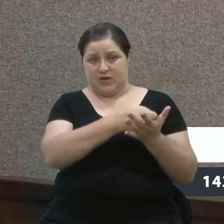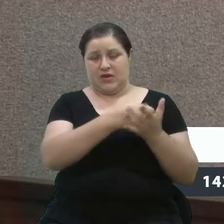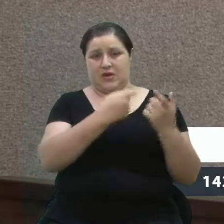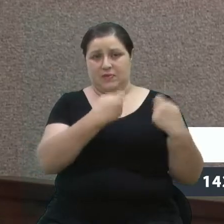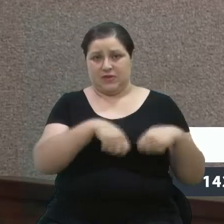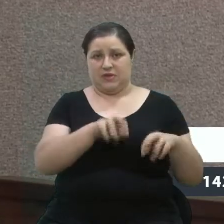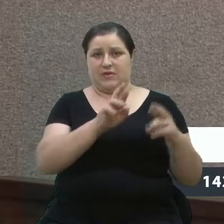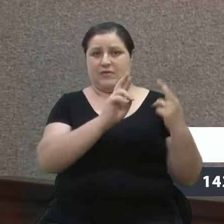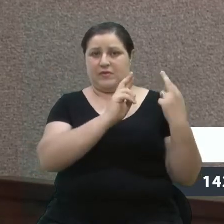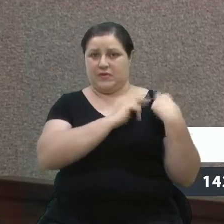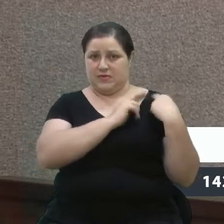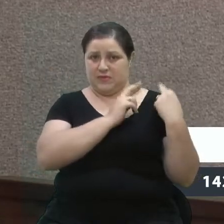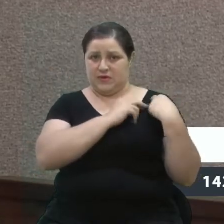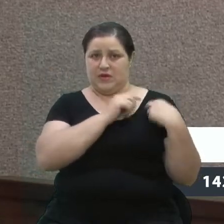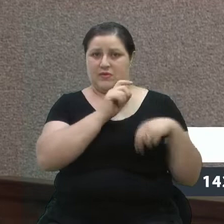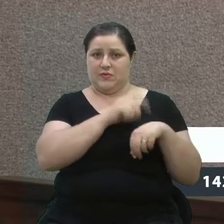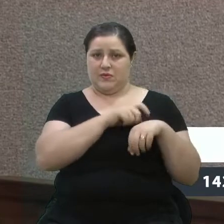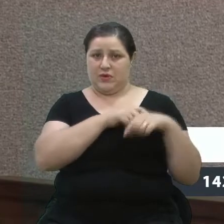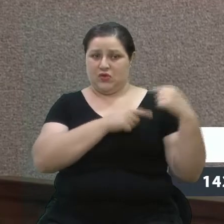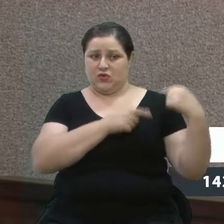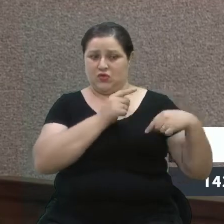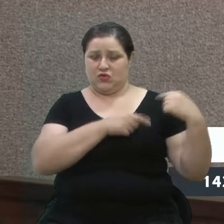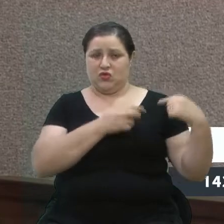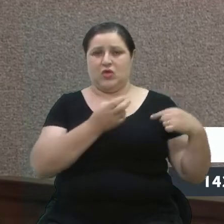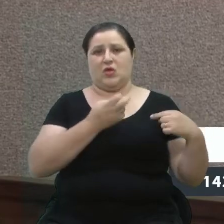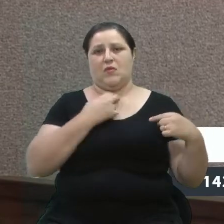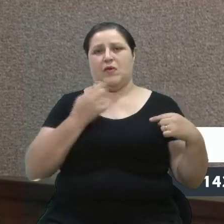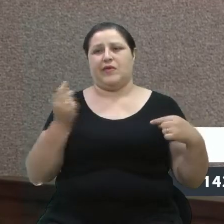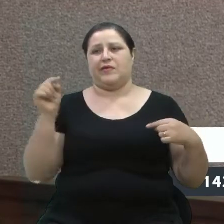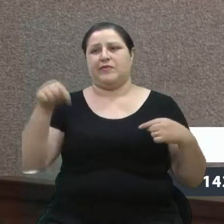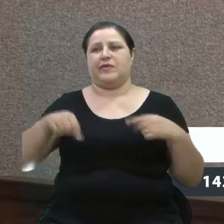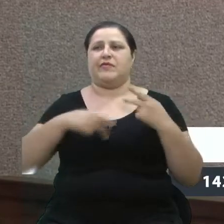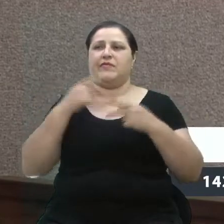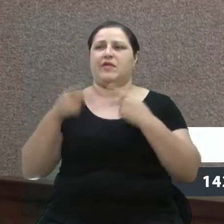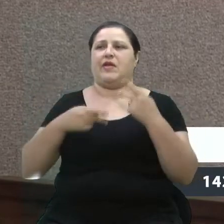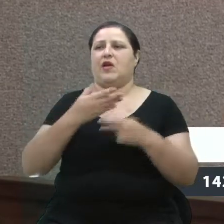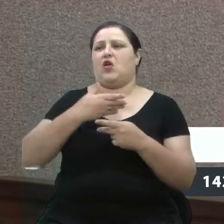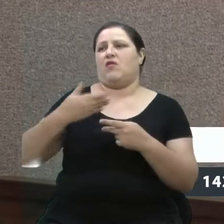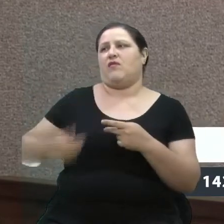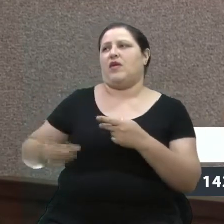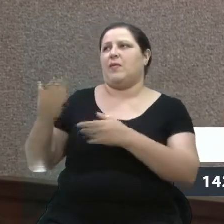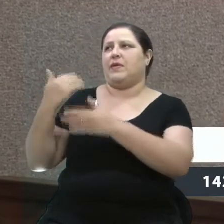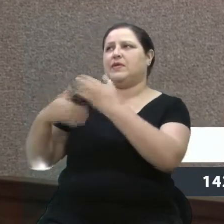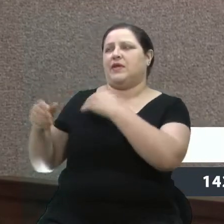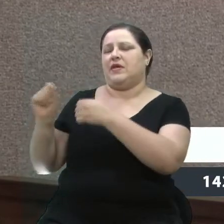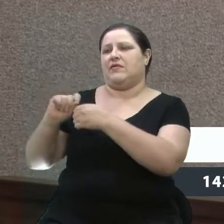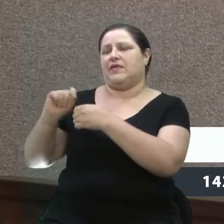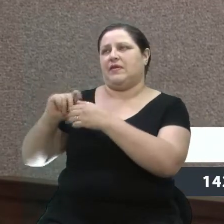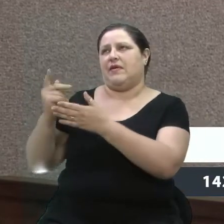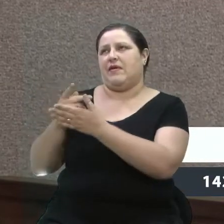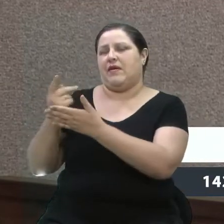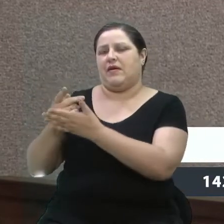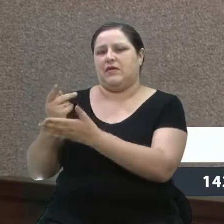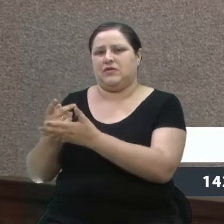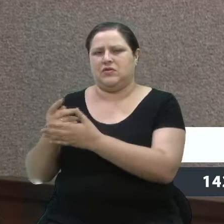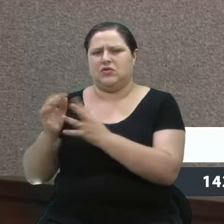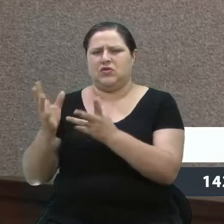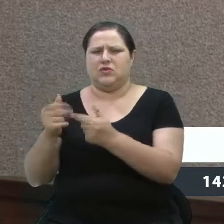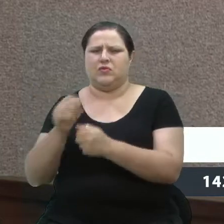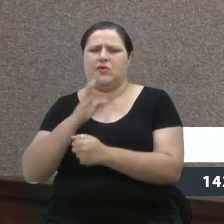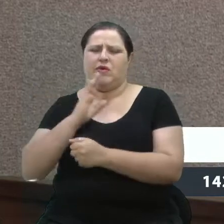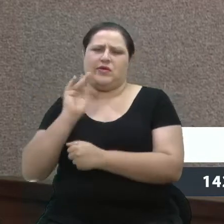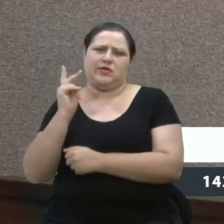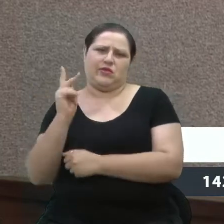responsável ao discutir esse tipo de coisa, né? A gente não pode vir aqui dizer, porque no governo tal, todo mundo já sabe da história. Outra coisa que tem que